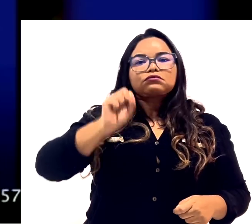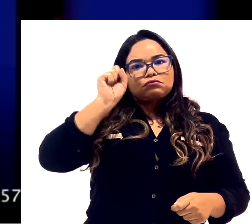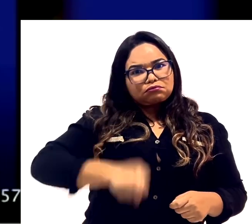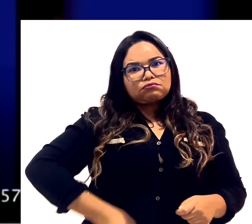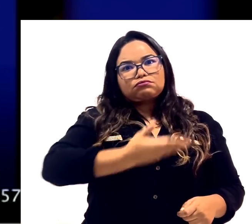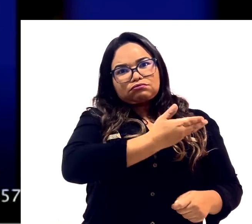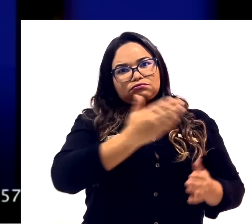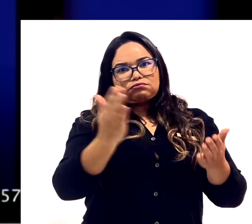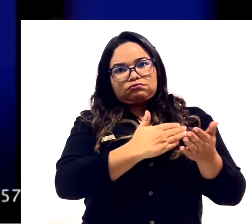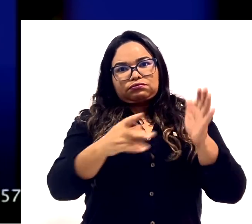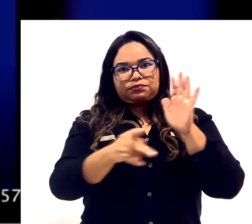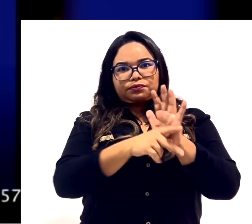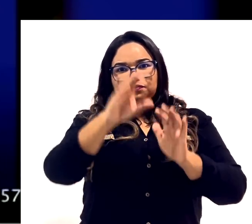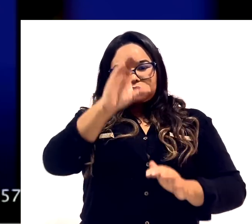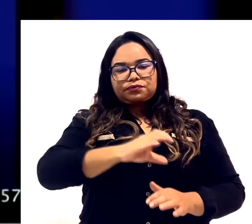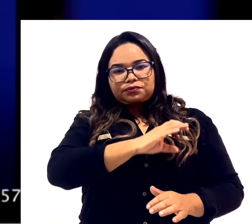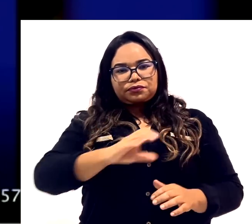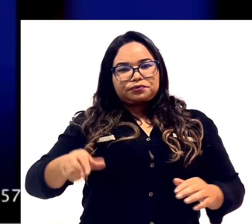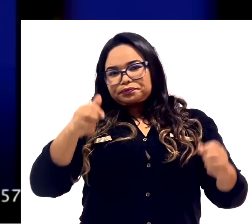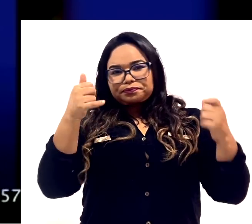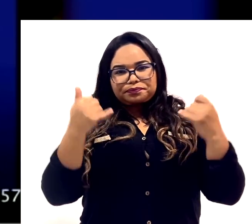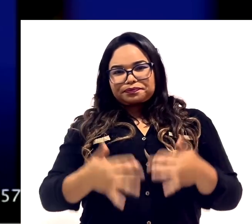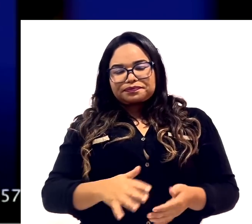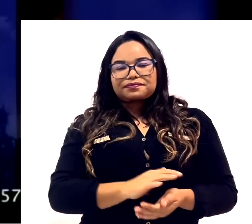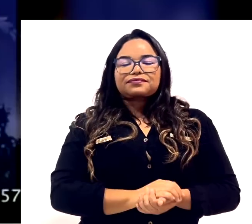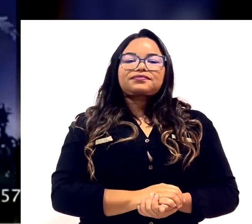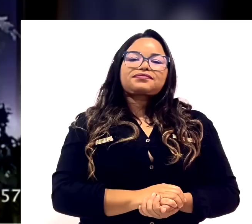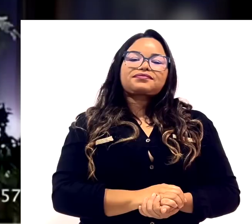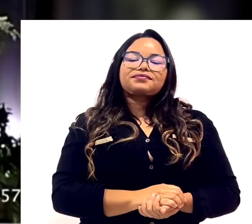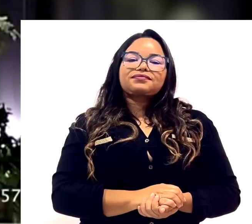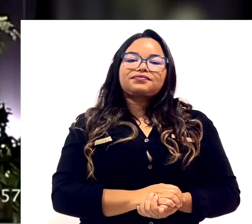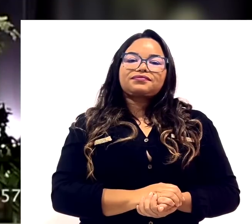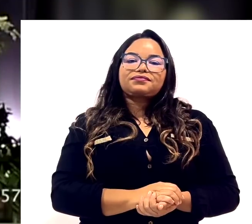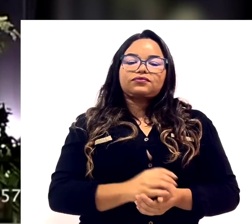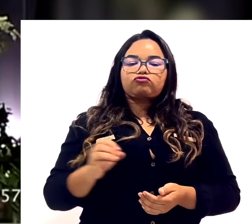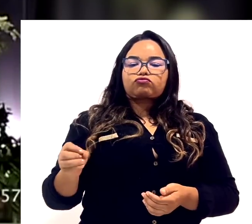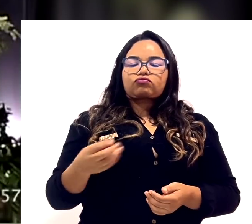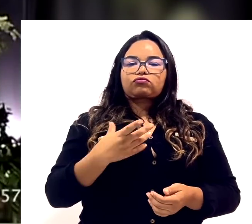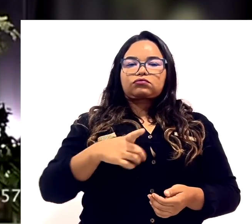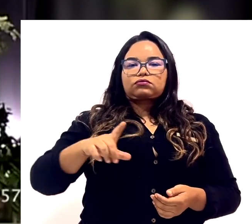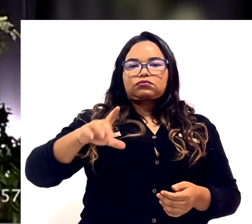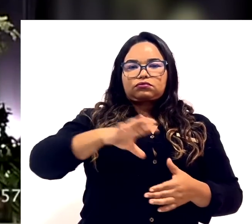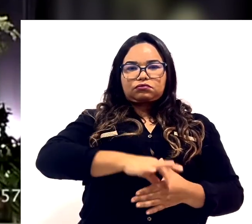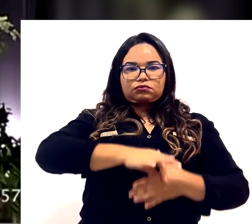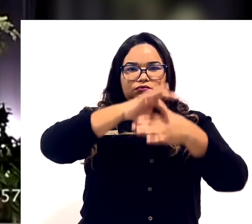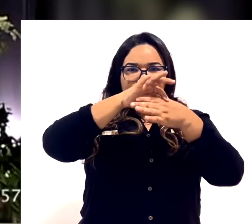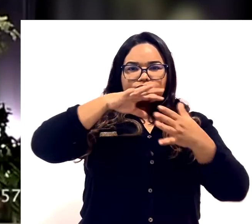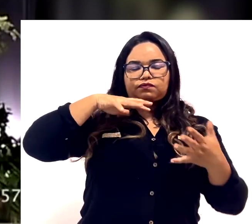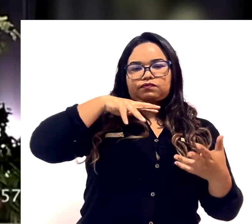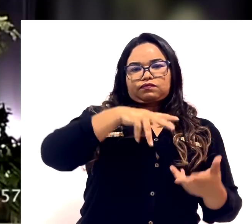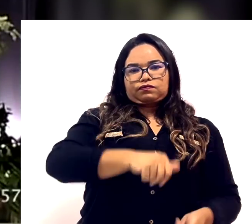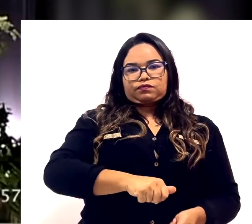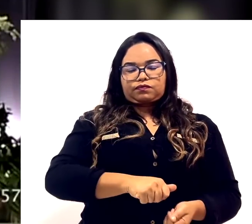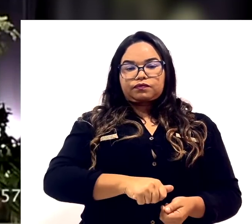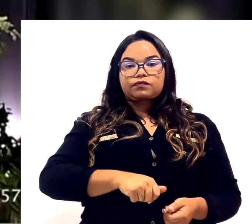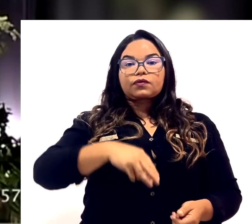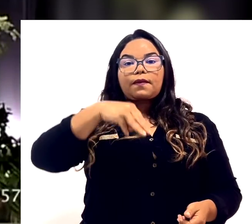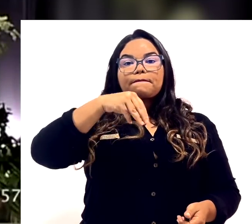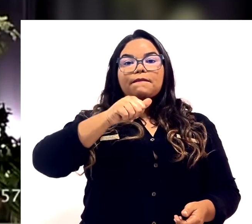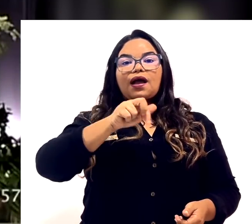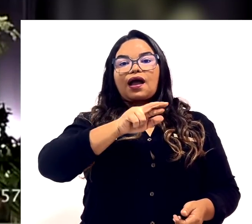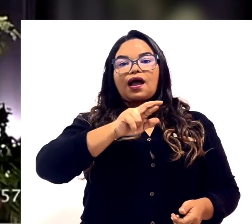João Paulo II versus Rússia e o Ocidente, para controlar a nova ordem mundial. Mahaki Mortimer é